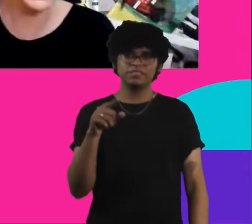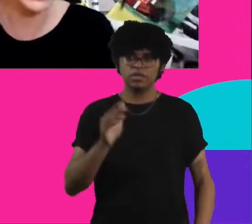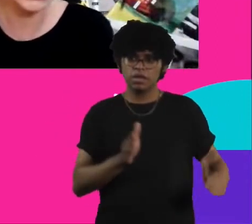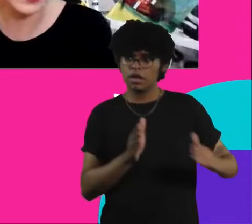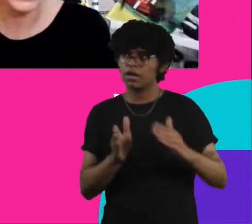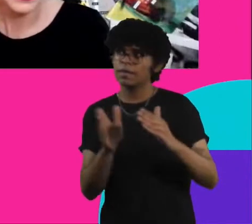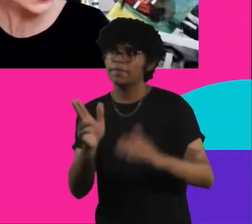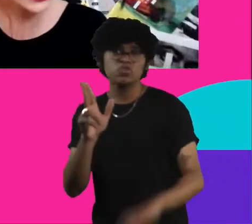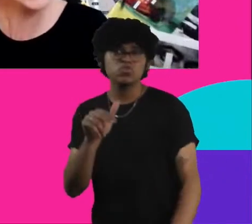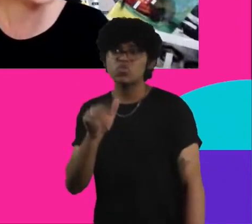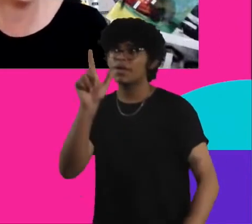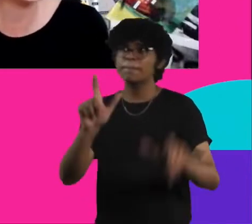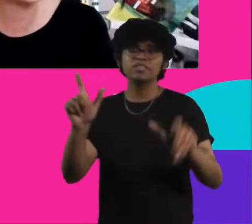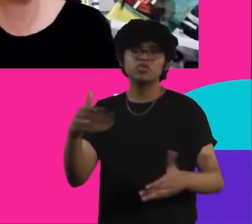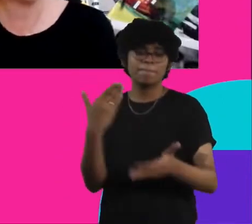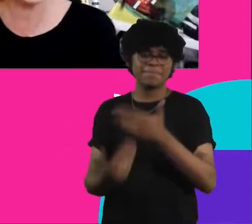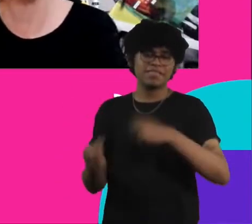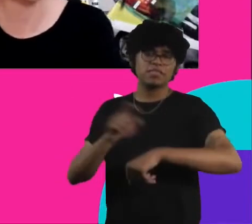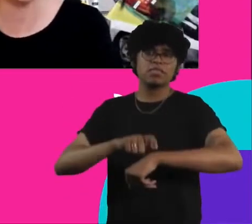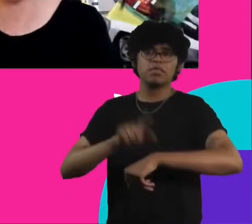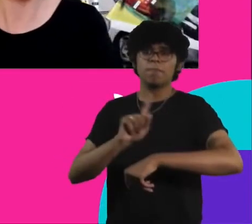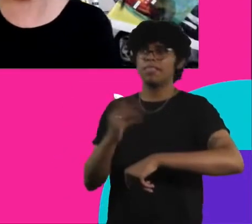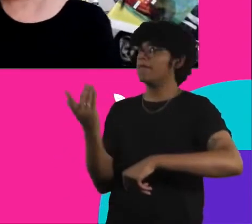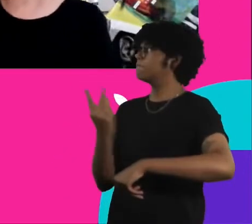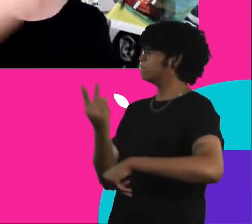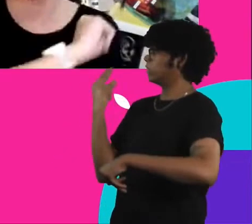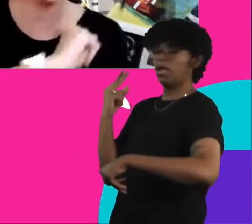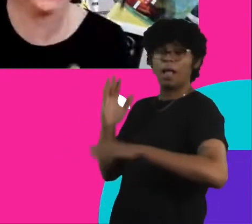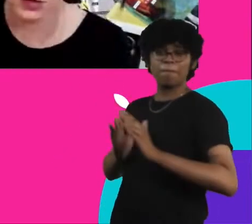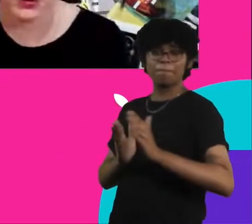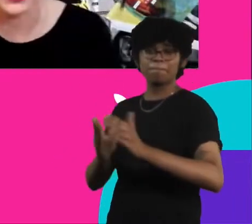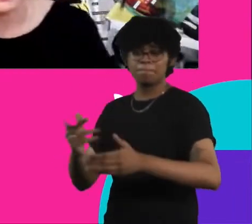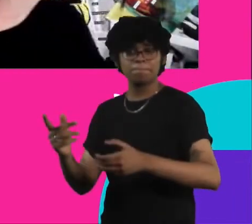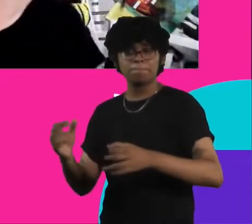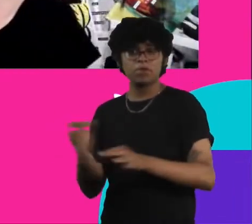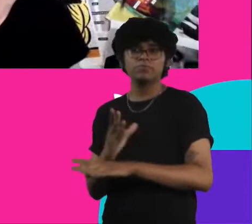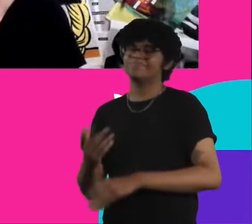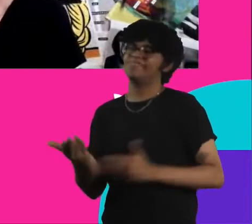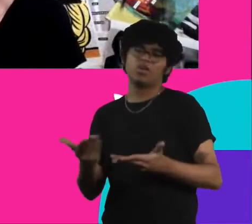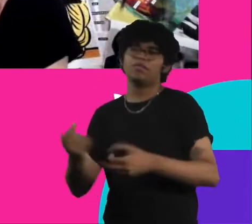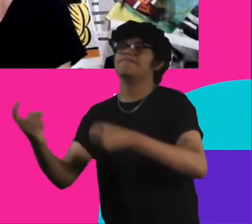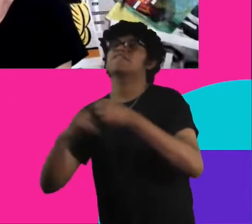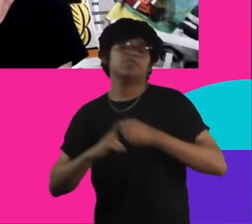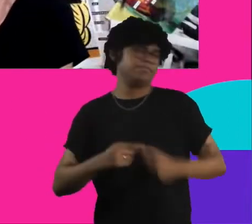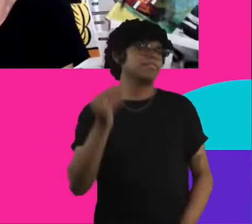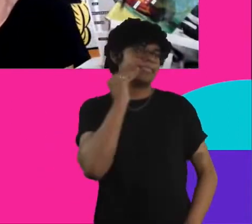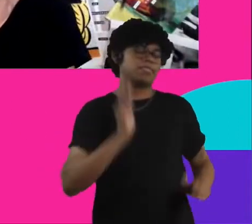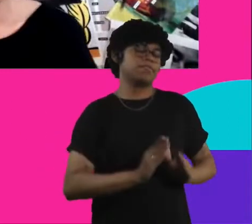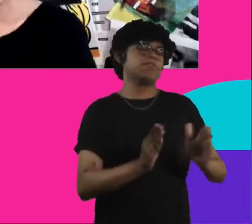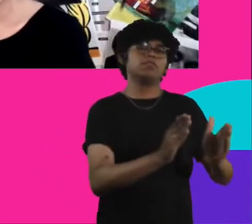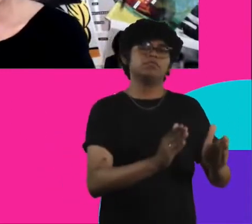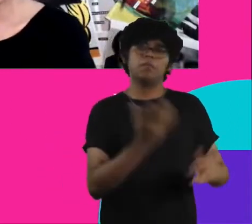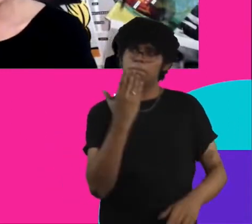caminho que nunca mais vai precisar perder tempo lá. A gente acabou de perceber que aqui não tem nada, pessoal. Volto. Vamos tentar outra coisa. Isso a gente não deixa